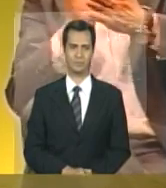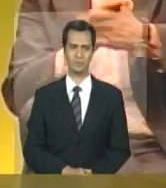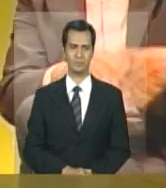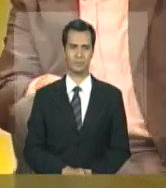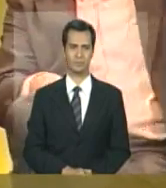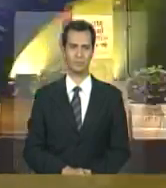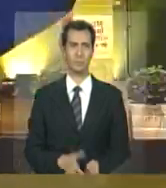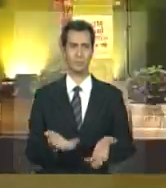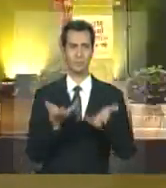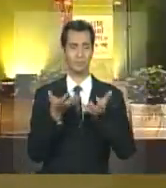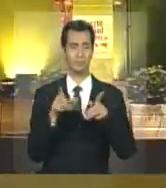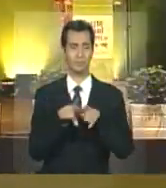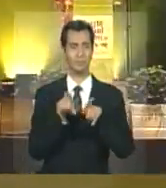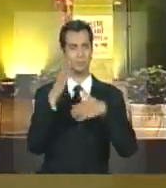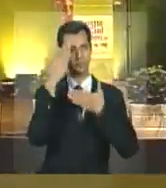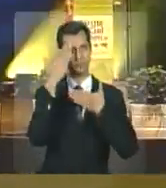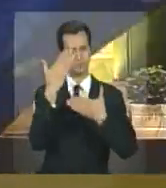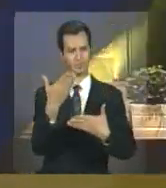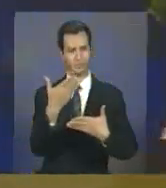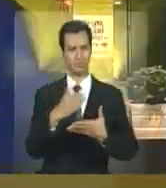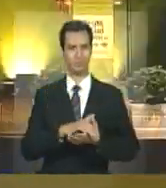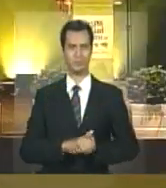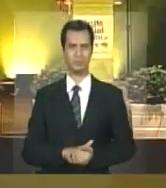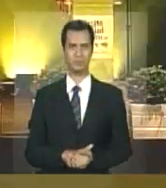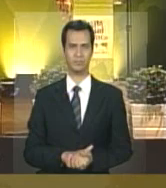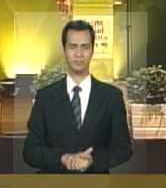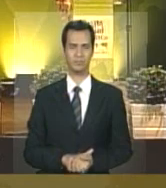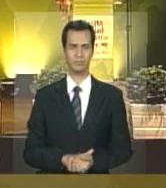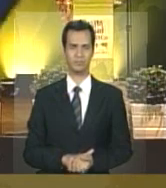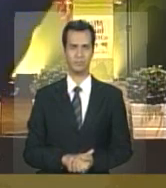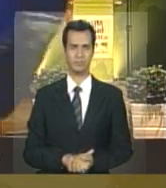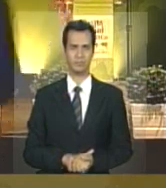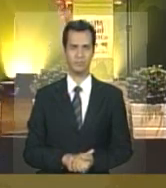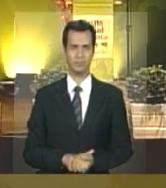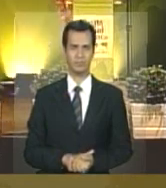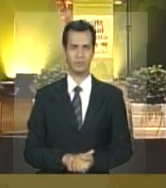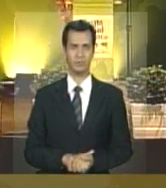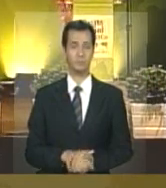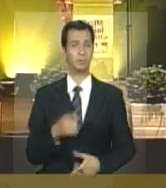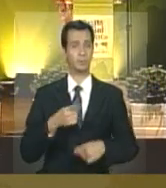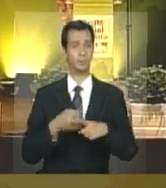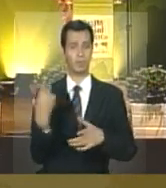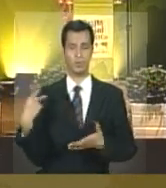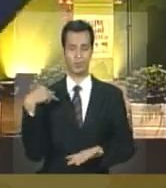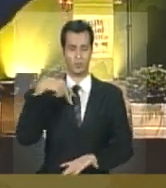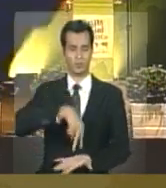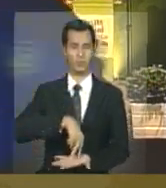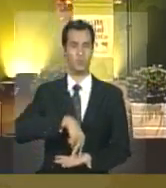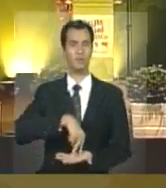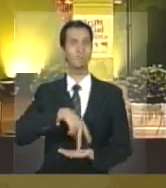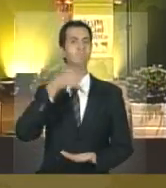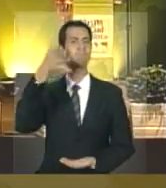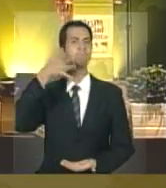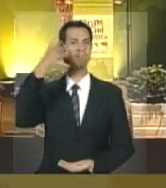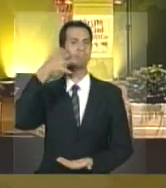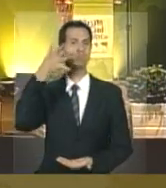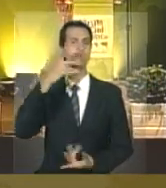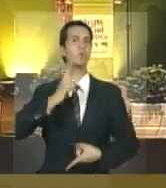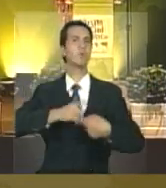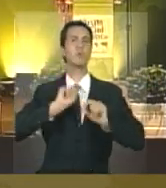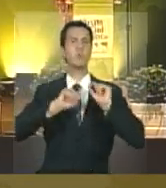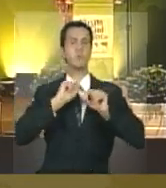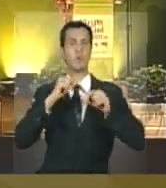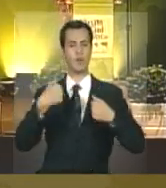E eu quero fazer e agradecer por ser porta-voz de uma fala aqui que não é